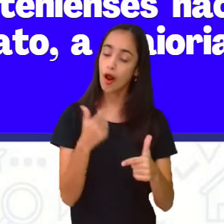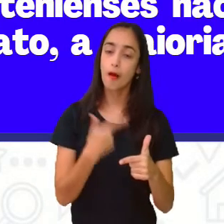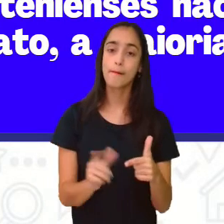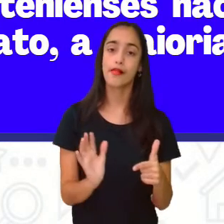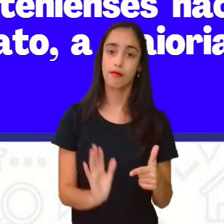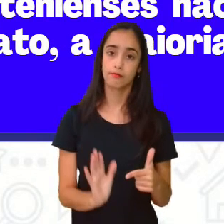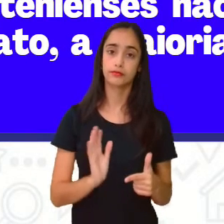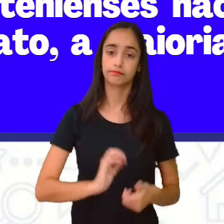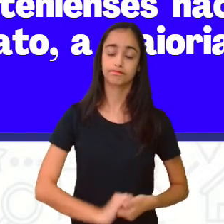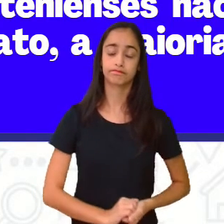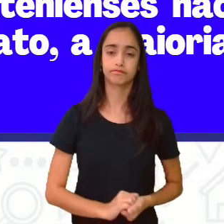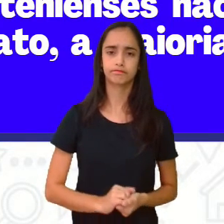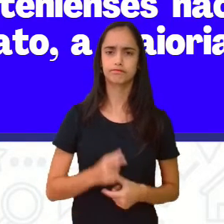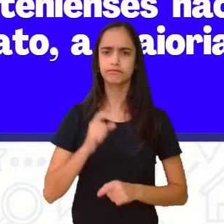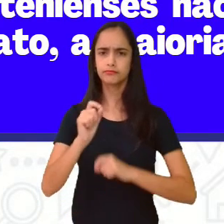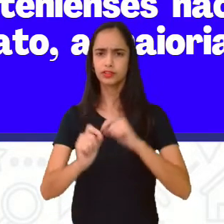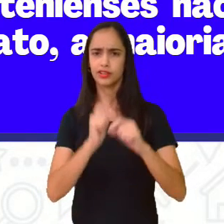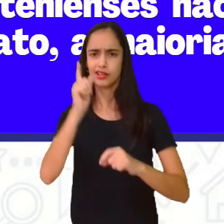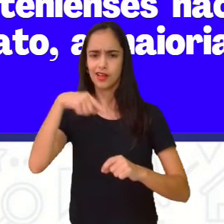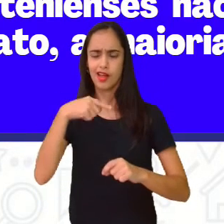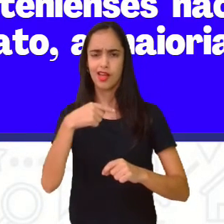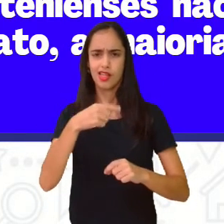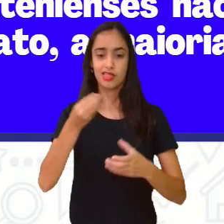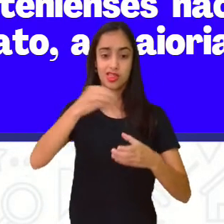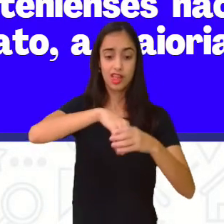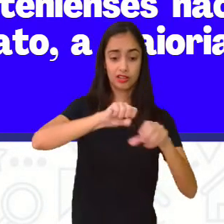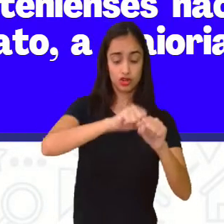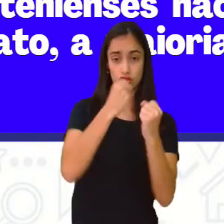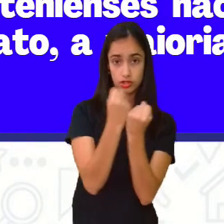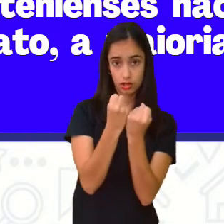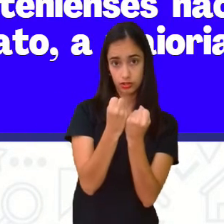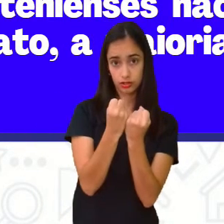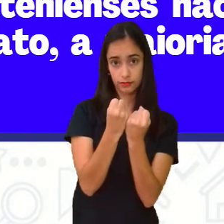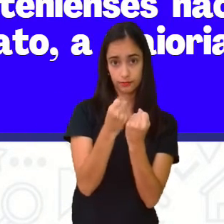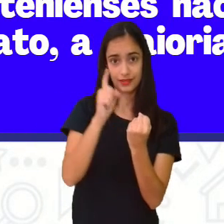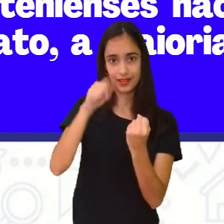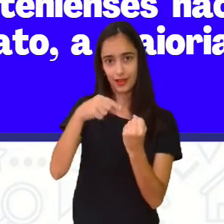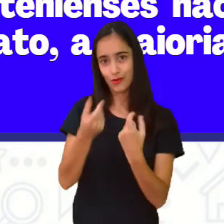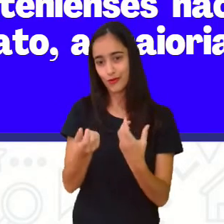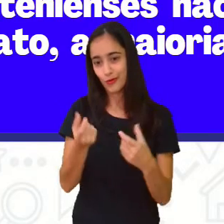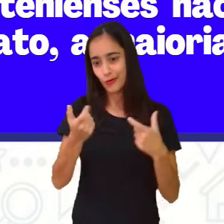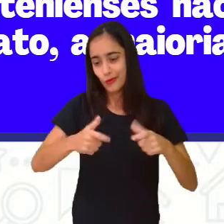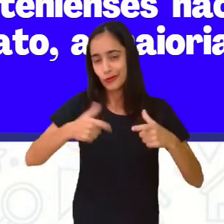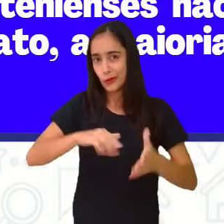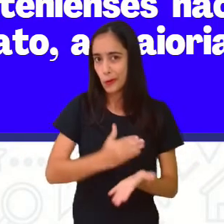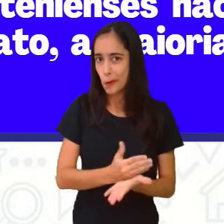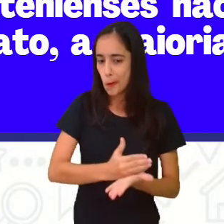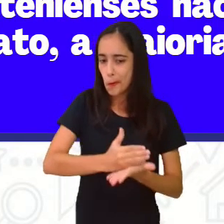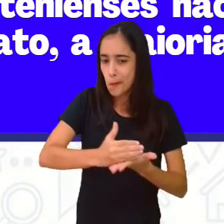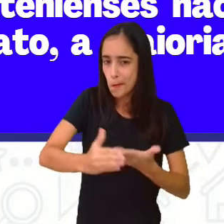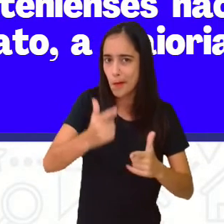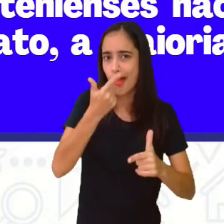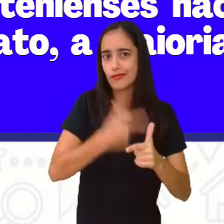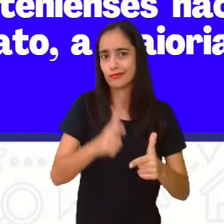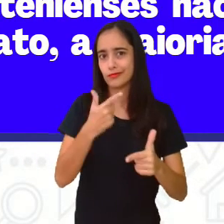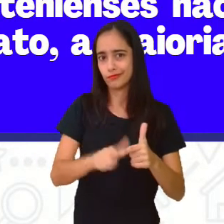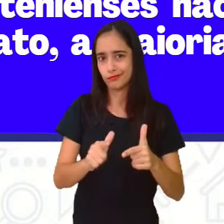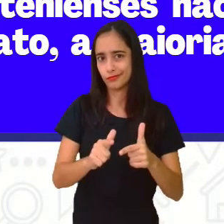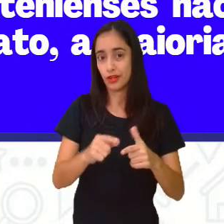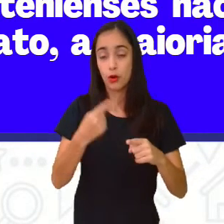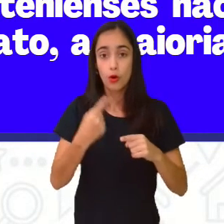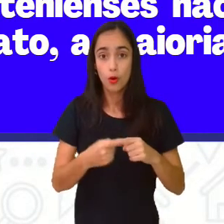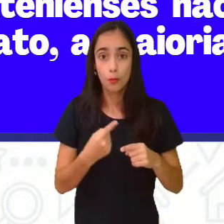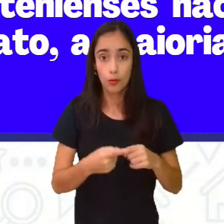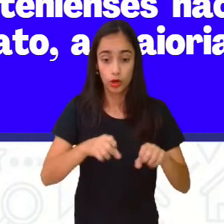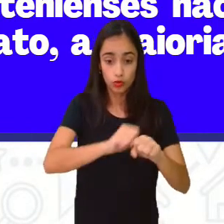questão. Quem é que eram os cidadãos? Aí é onde entra o BO, professora, porque os cidadãos